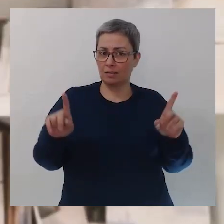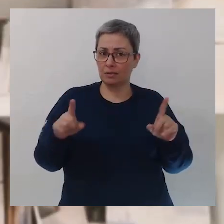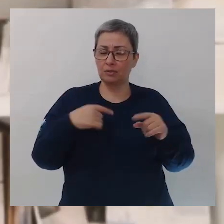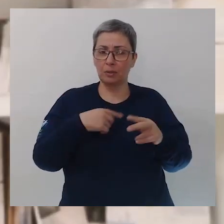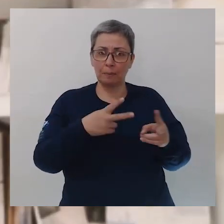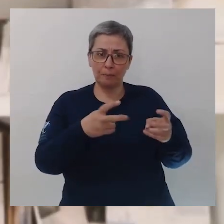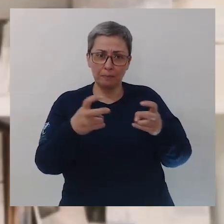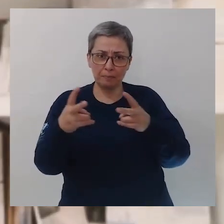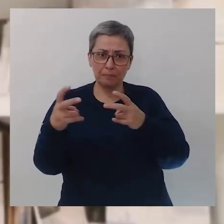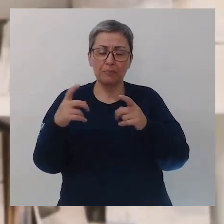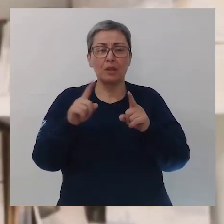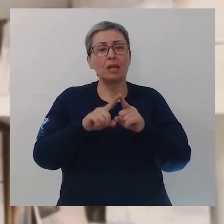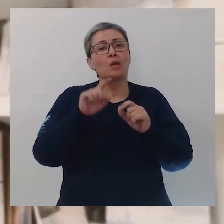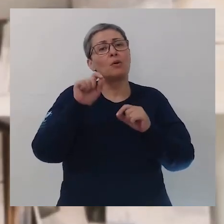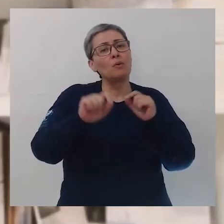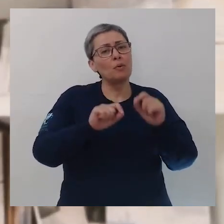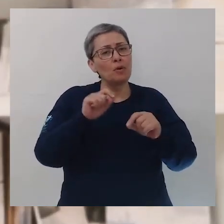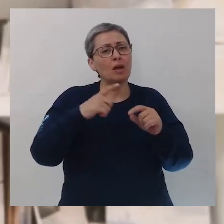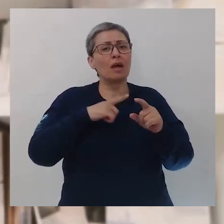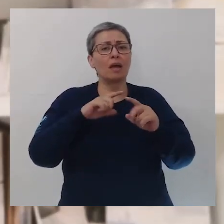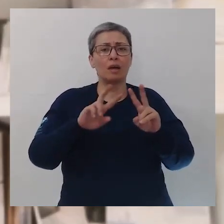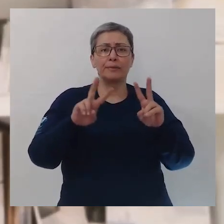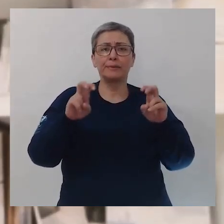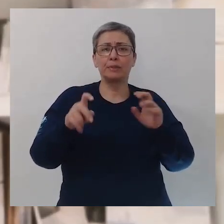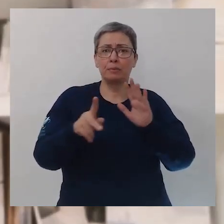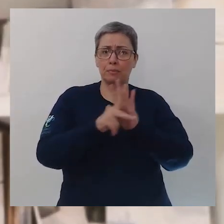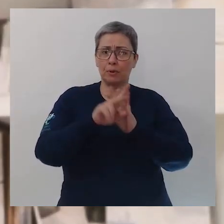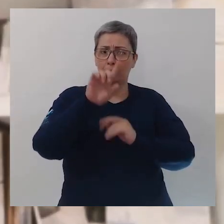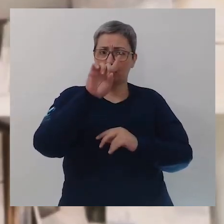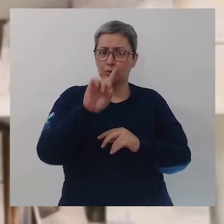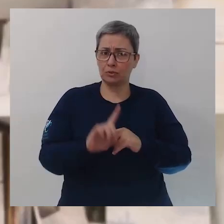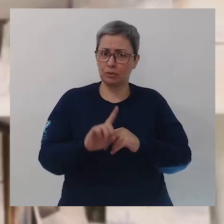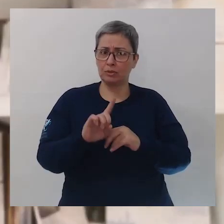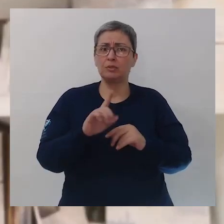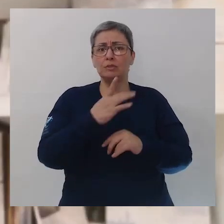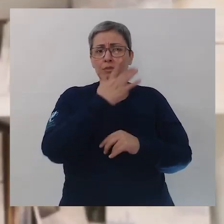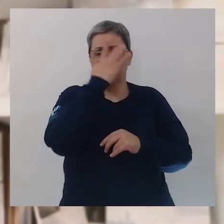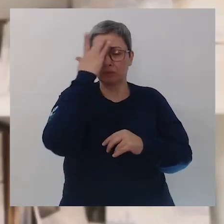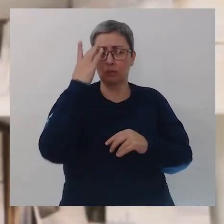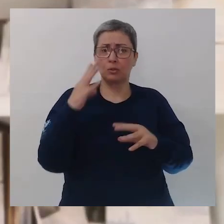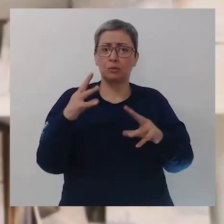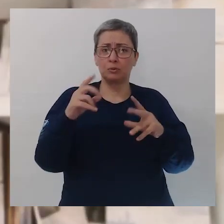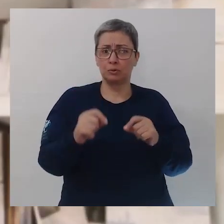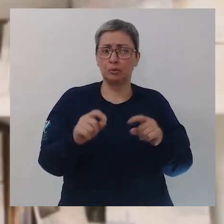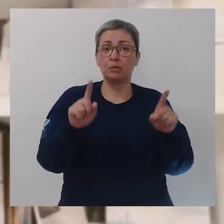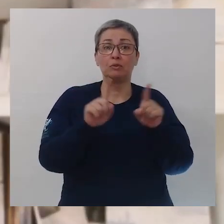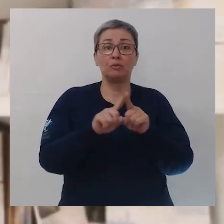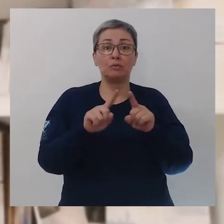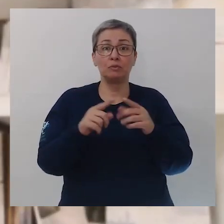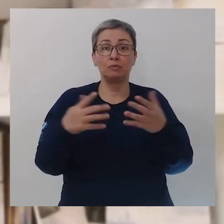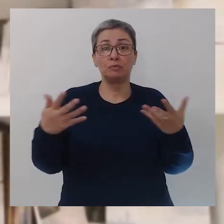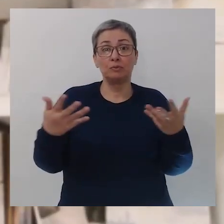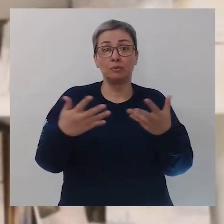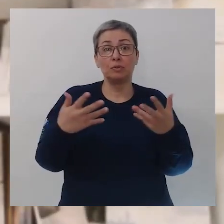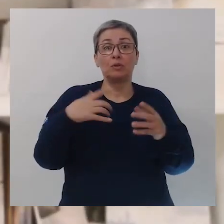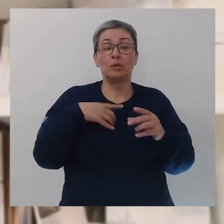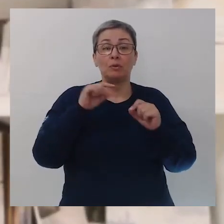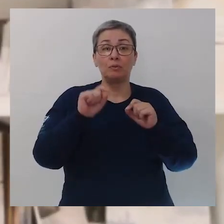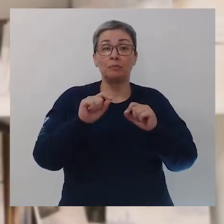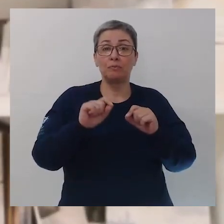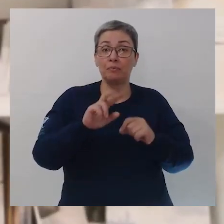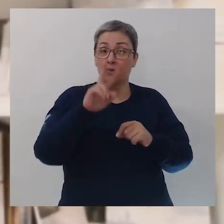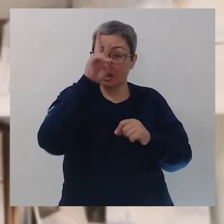vários assuntos, perceberam? São assuntos relativos ao direito da pessoa, ok? Estamos